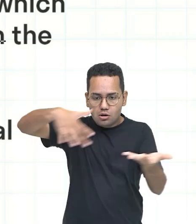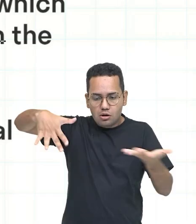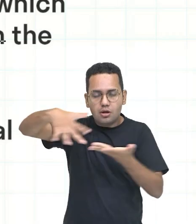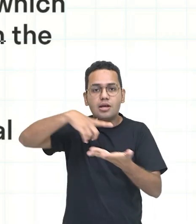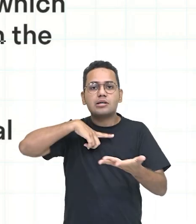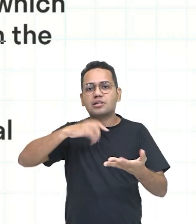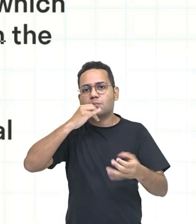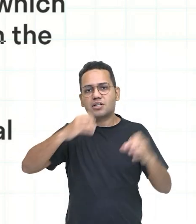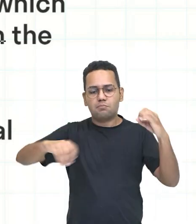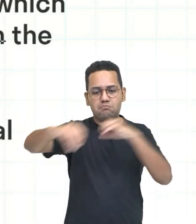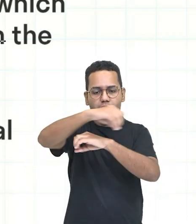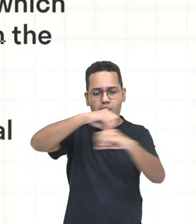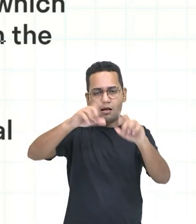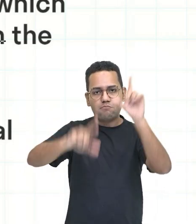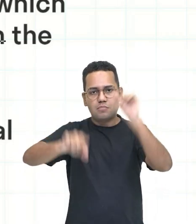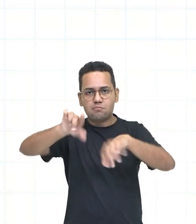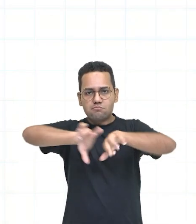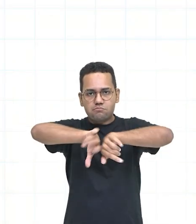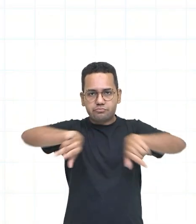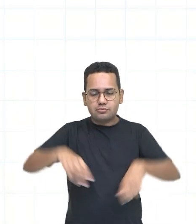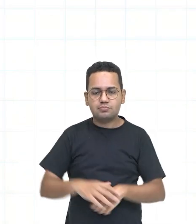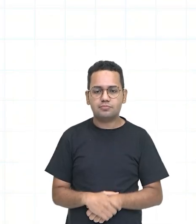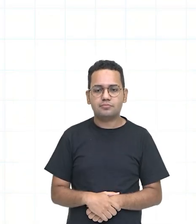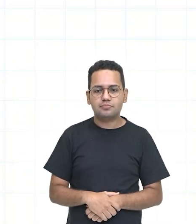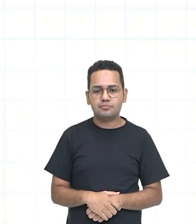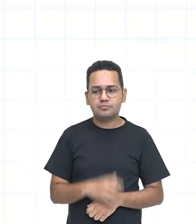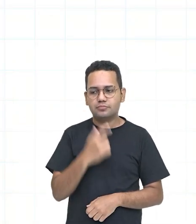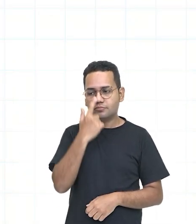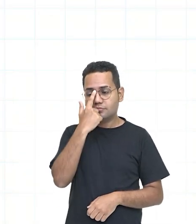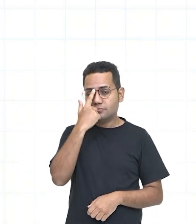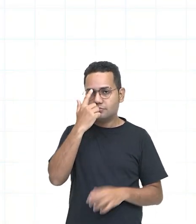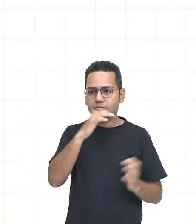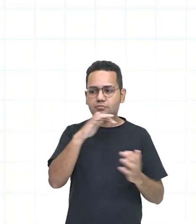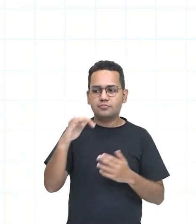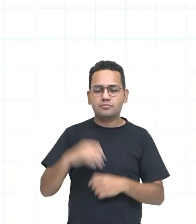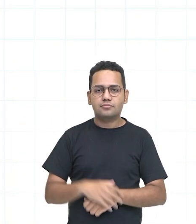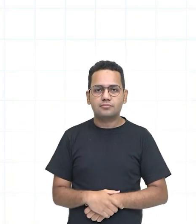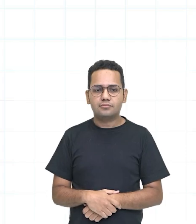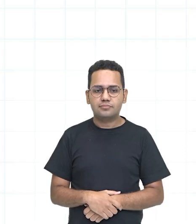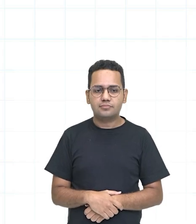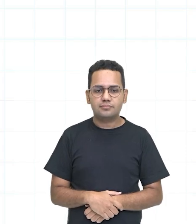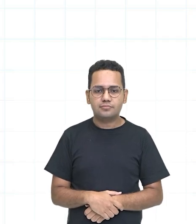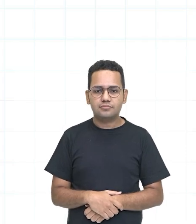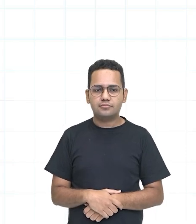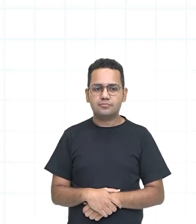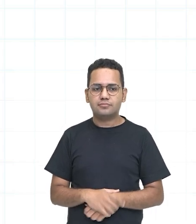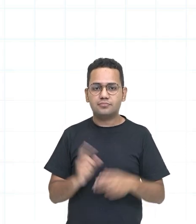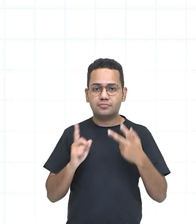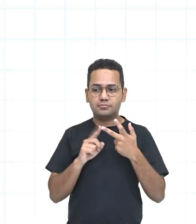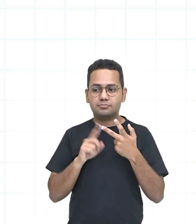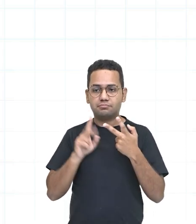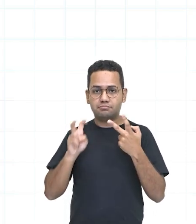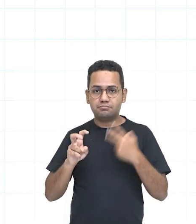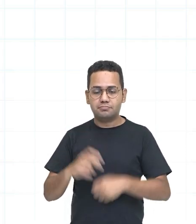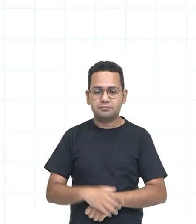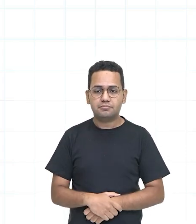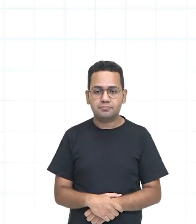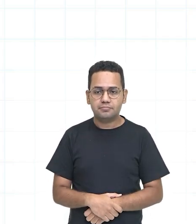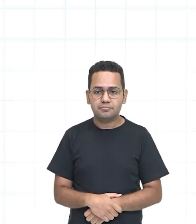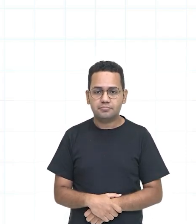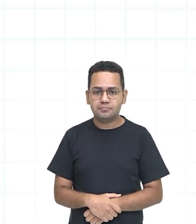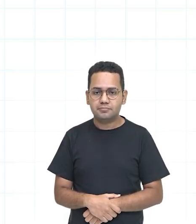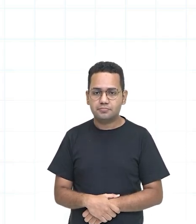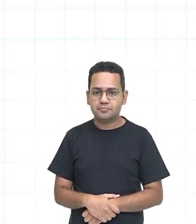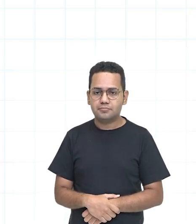elementos maiores do universo. Continuando ainda, tem uma segunda parte do texto. Gravitons.